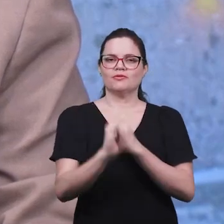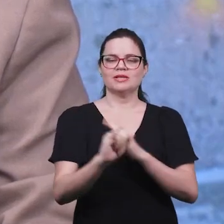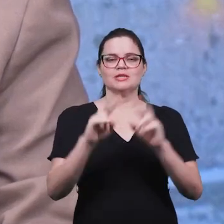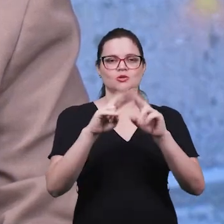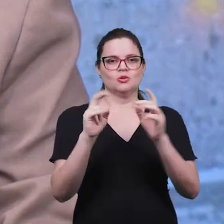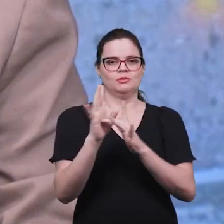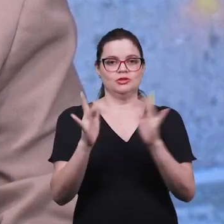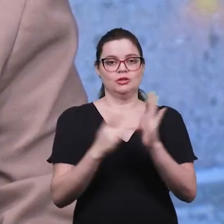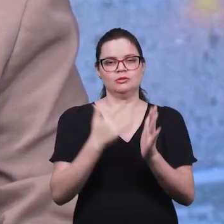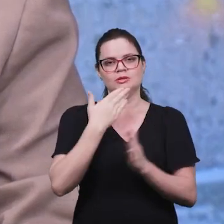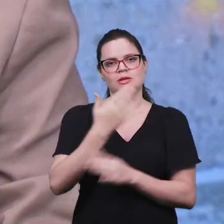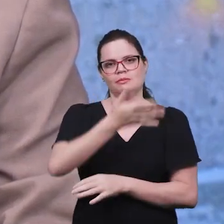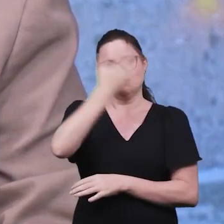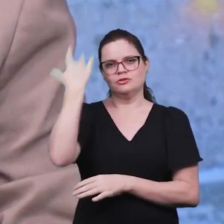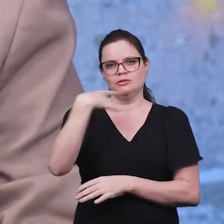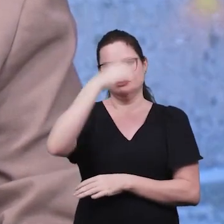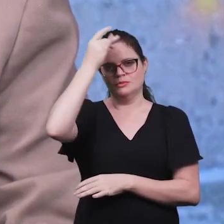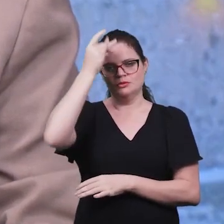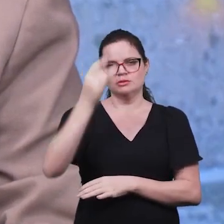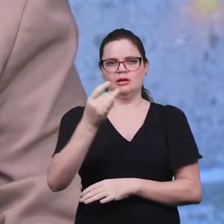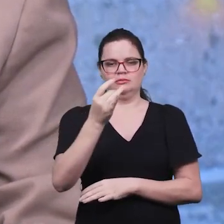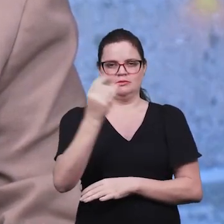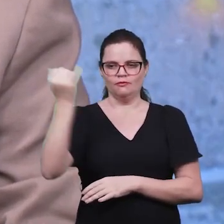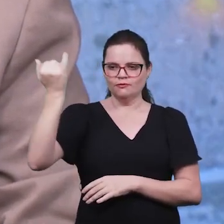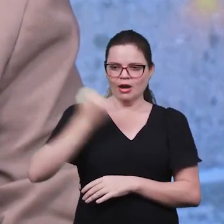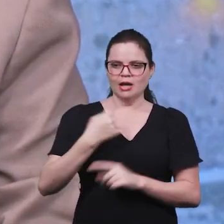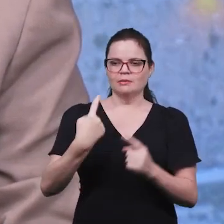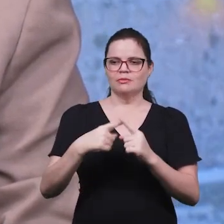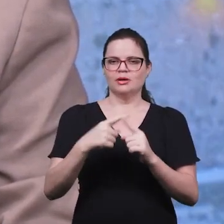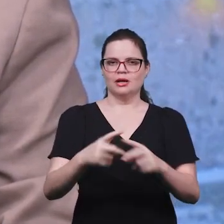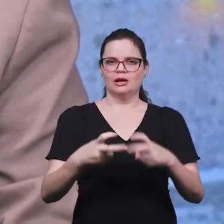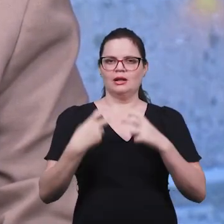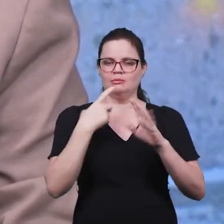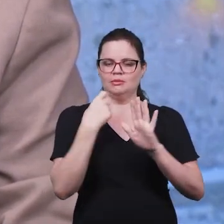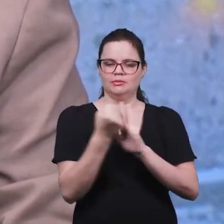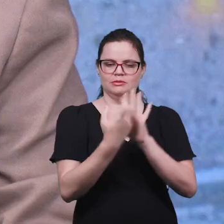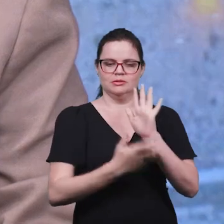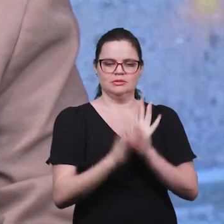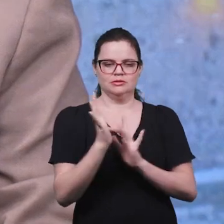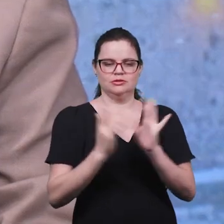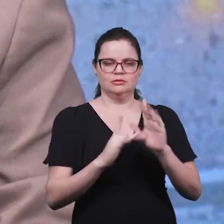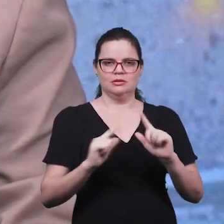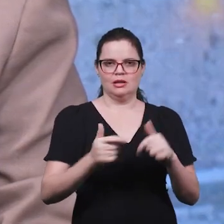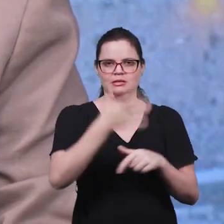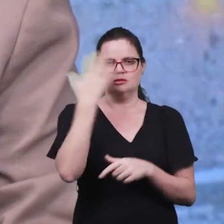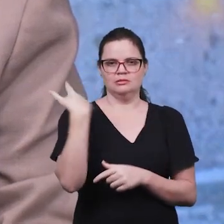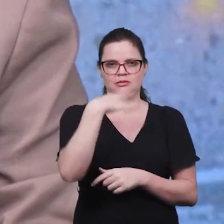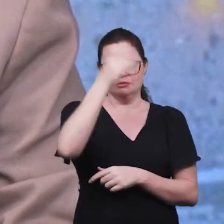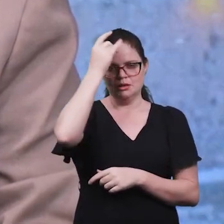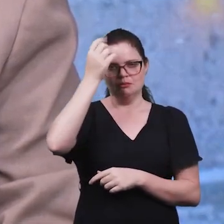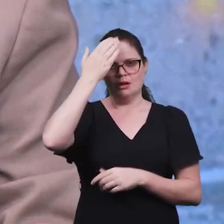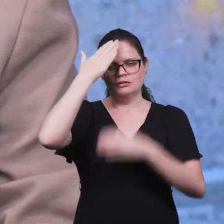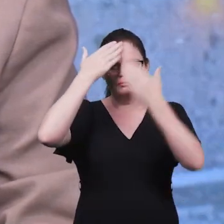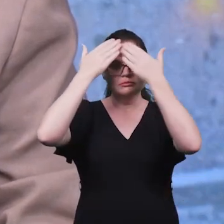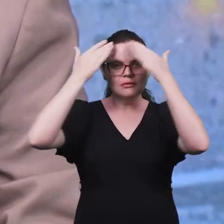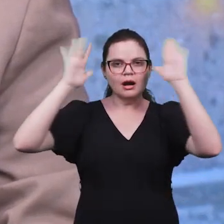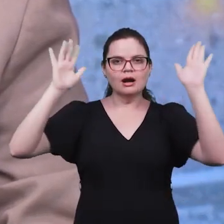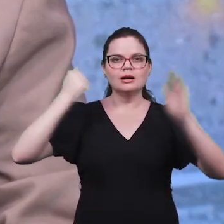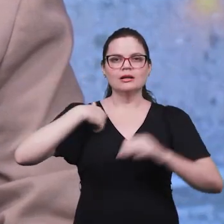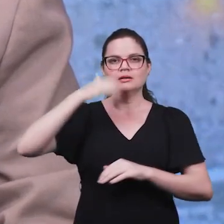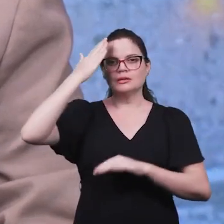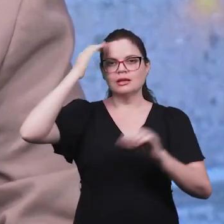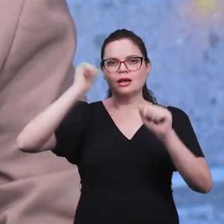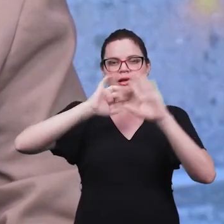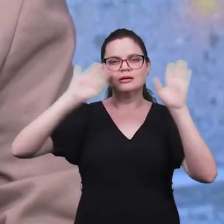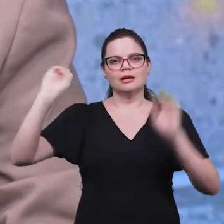ao Espírito Santo, né, através do sangue de Jesus, que o sangue de Jesus é exatamente essa operação do Espírito Santo na nossa vida, para que Ele